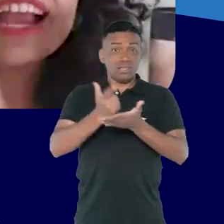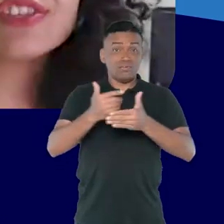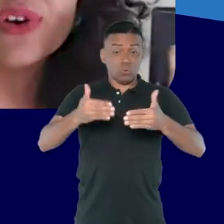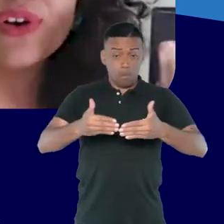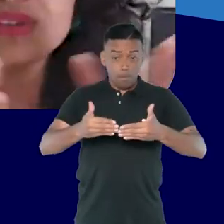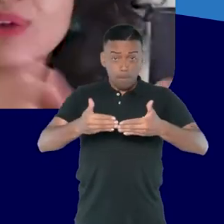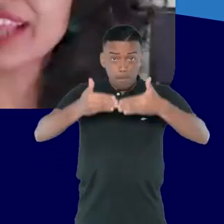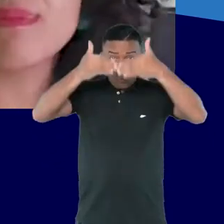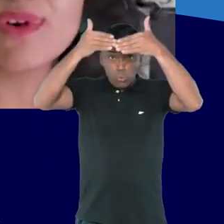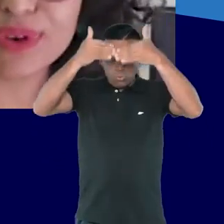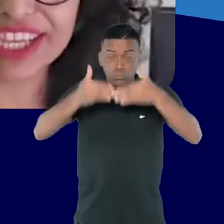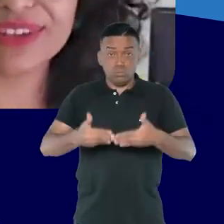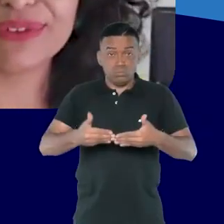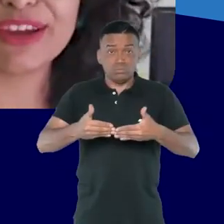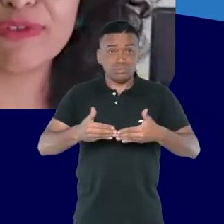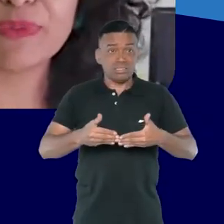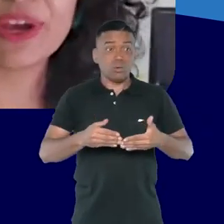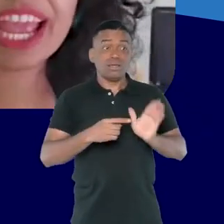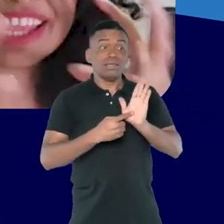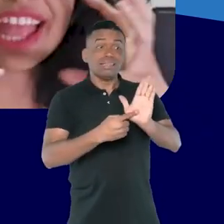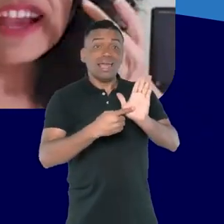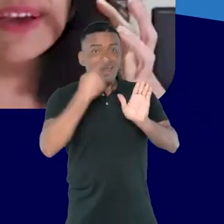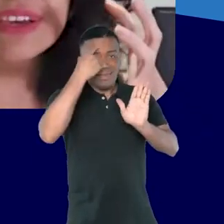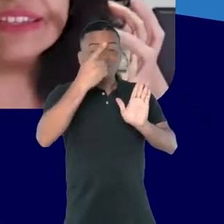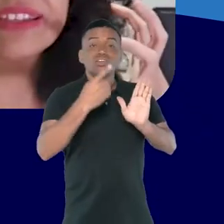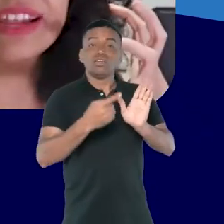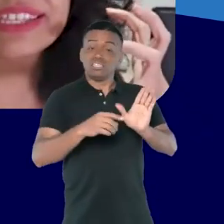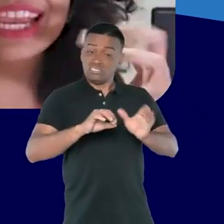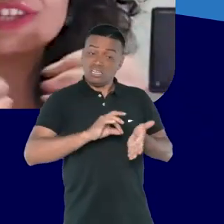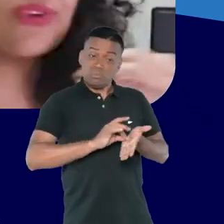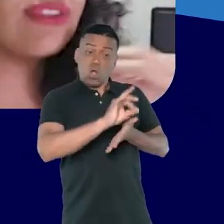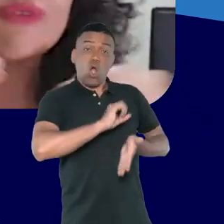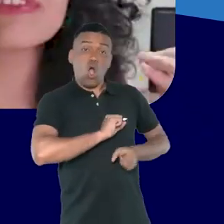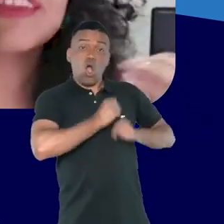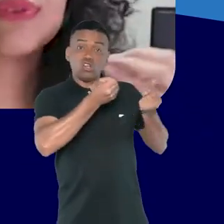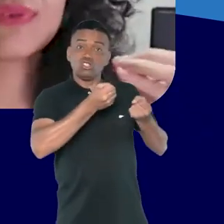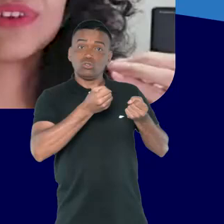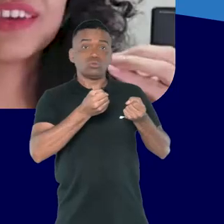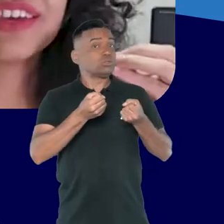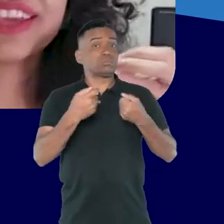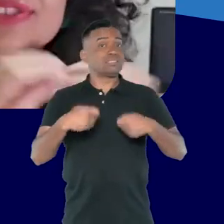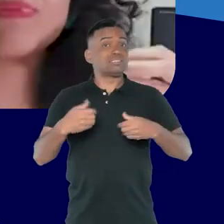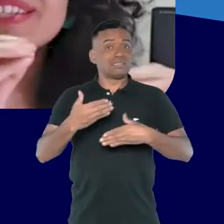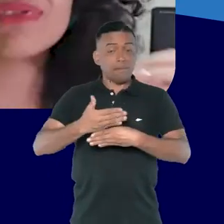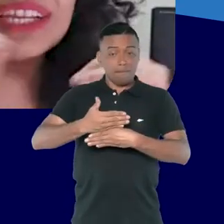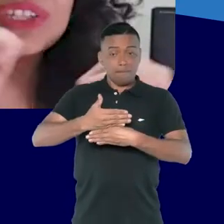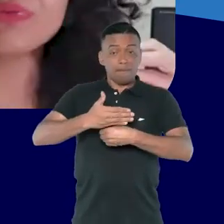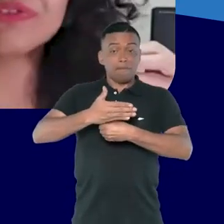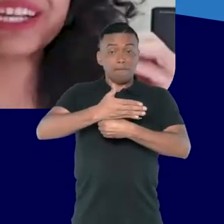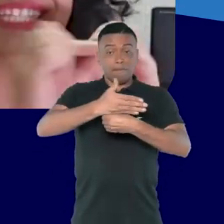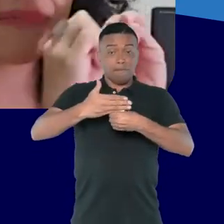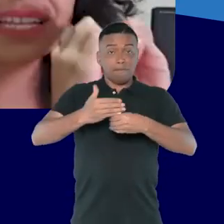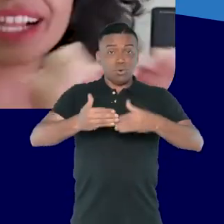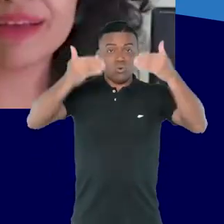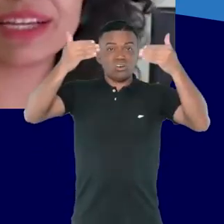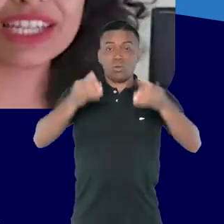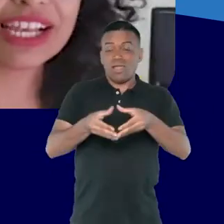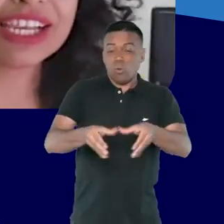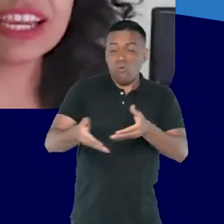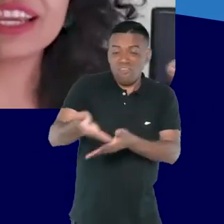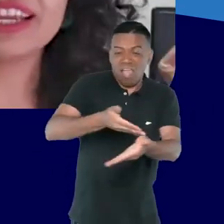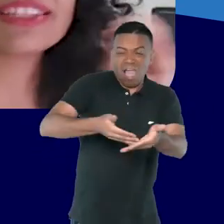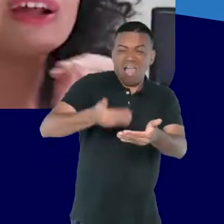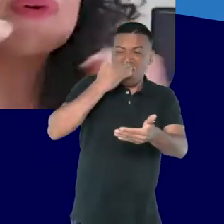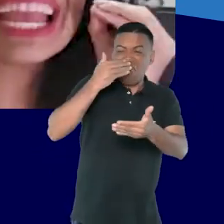que vai criar esse ódio. Não tem muro aqui no livro, porque a ideia que eu quis trazer é que eles se odeiam tanto que eles não precisam nem de um muro, eles sabem